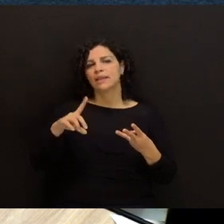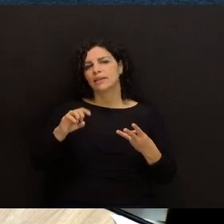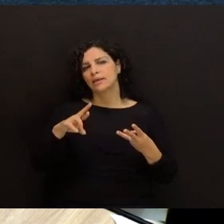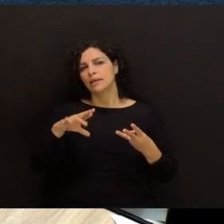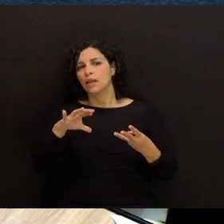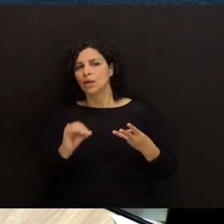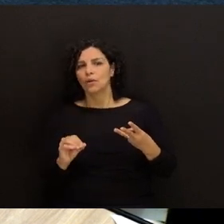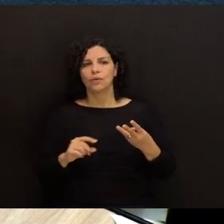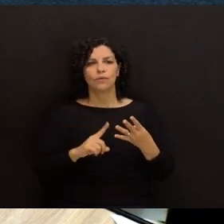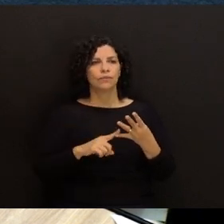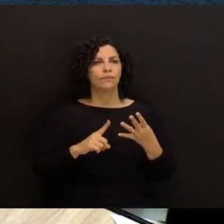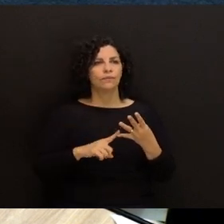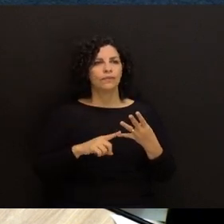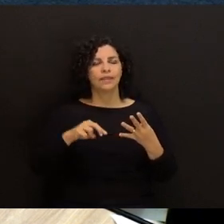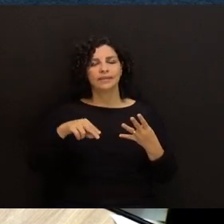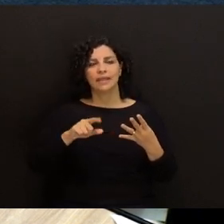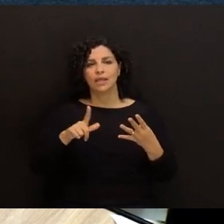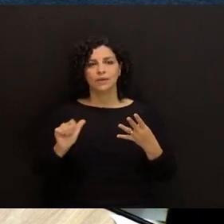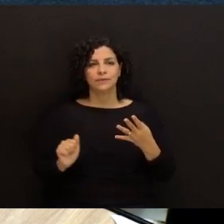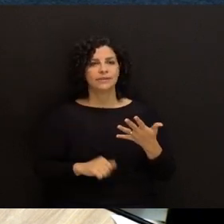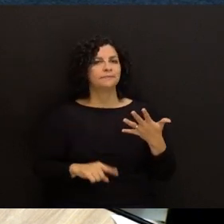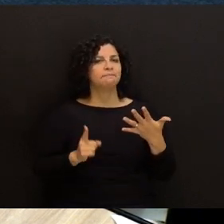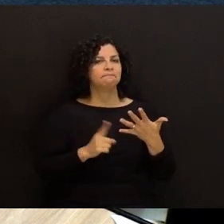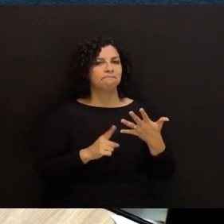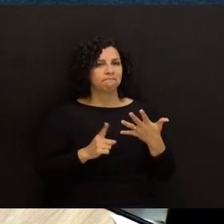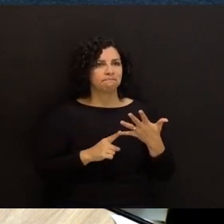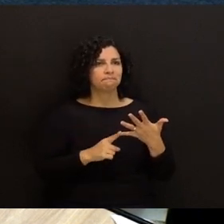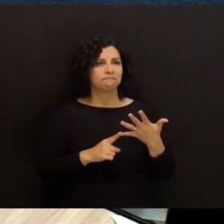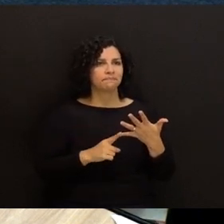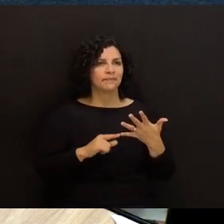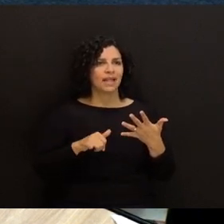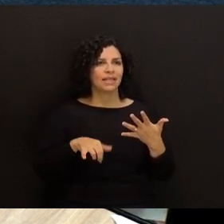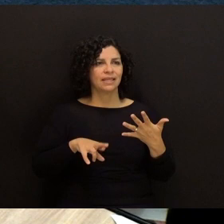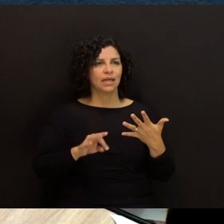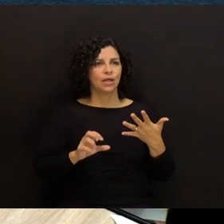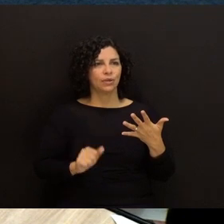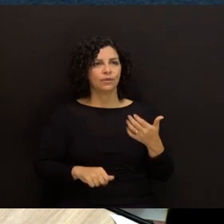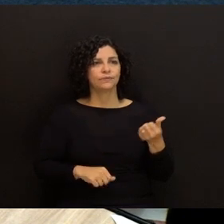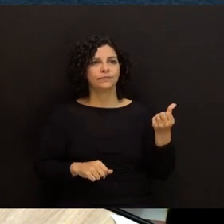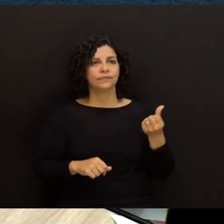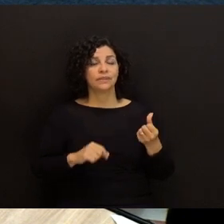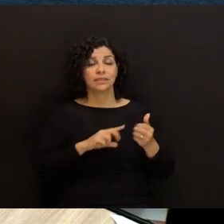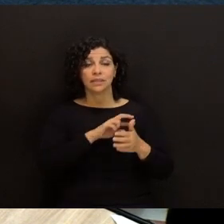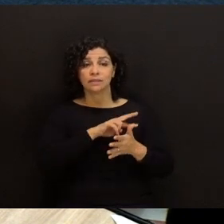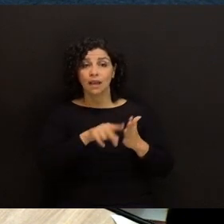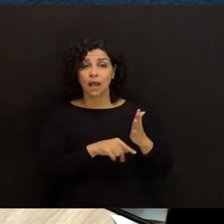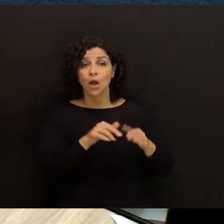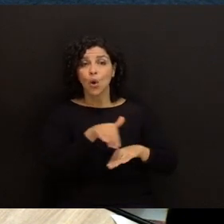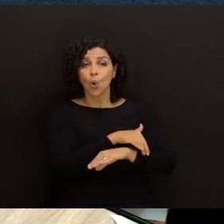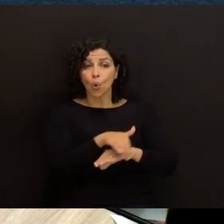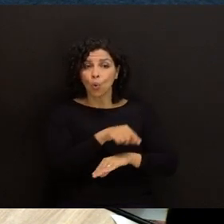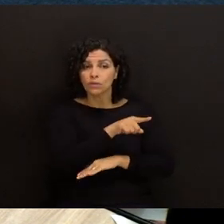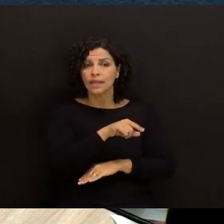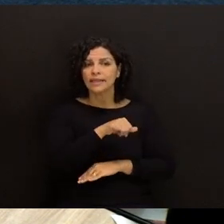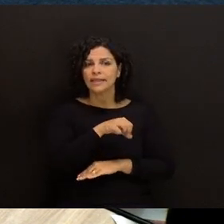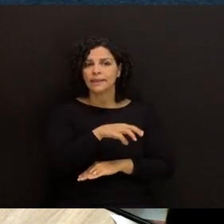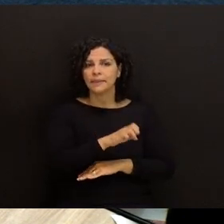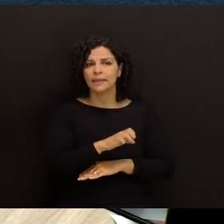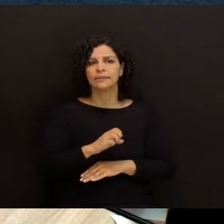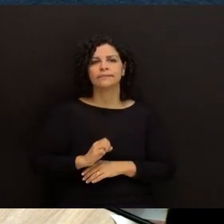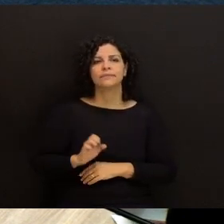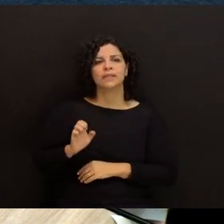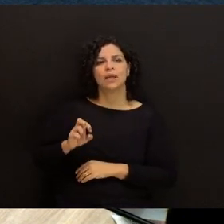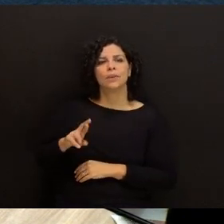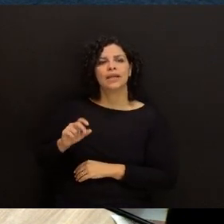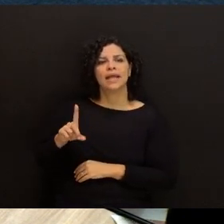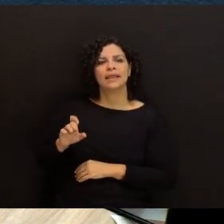negosek Deus a paz essas na região do naime e Eurides